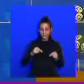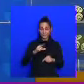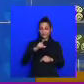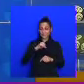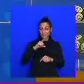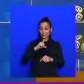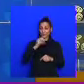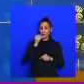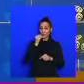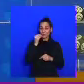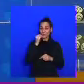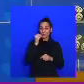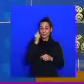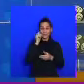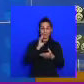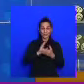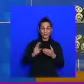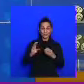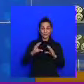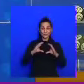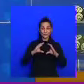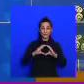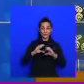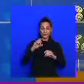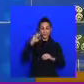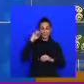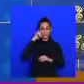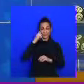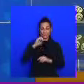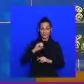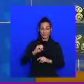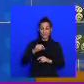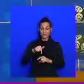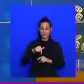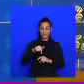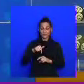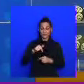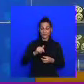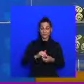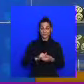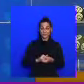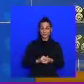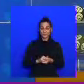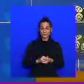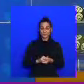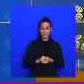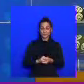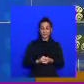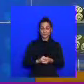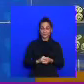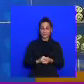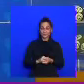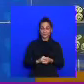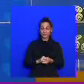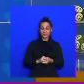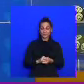na torcida. Bola preta, 07. Preta, número 07.